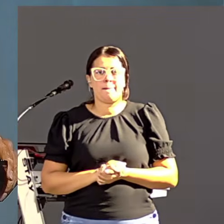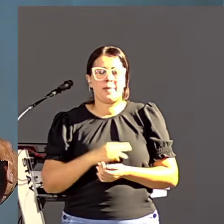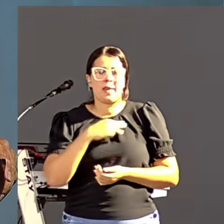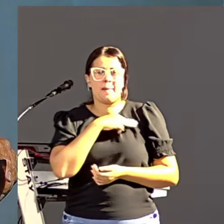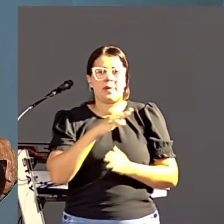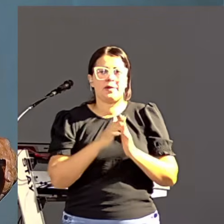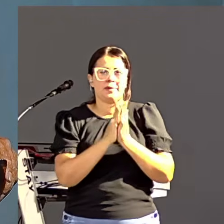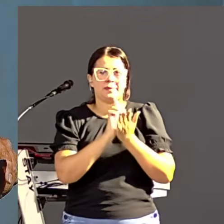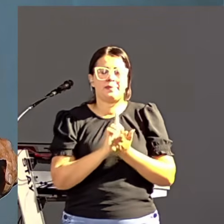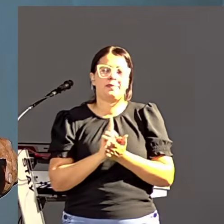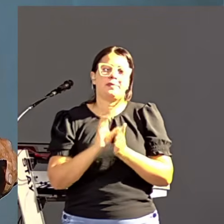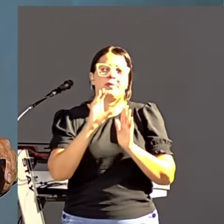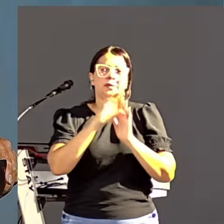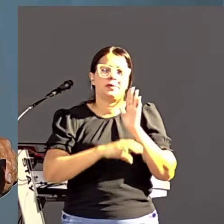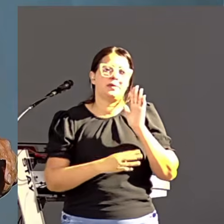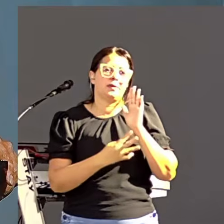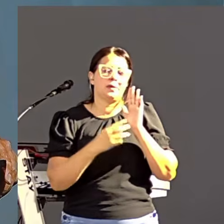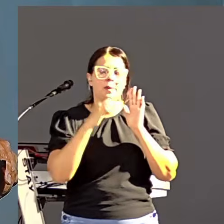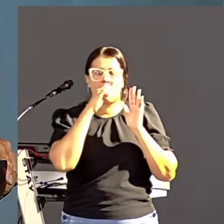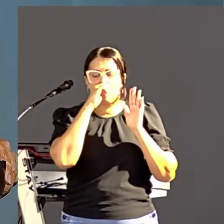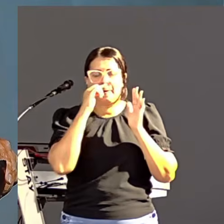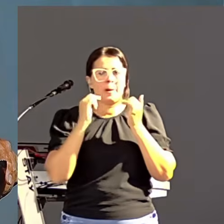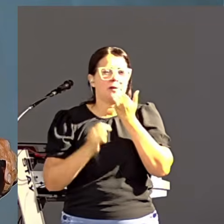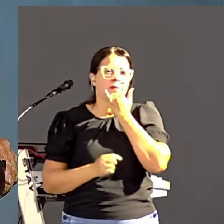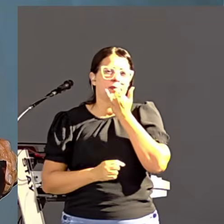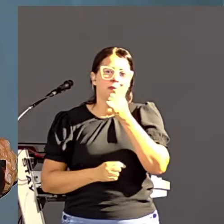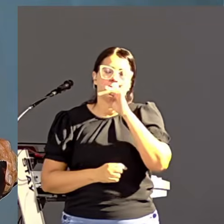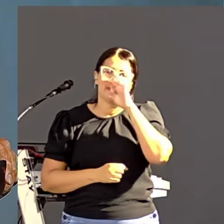capítulo 4, perdão,